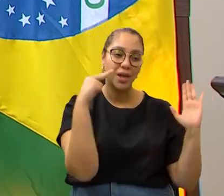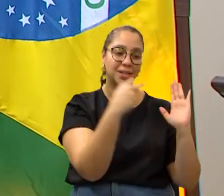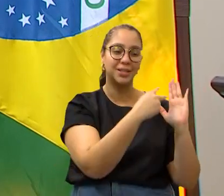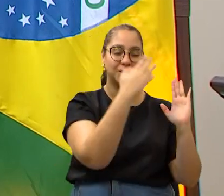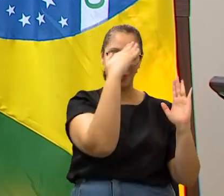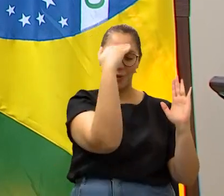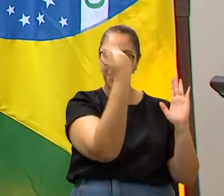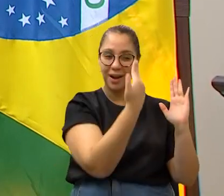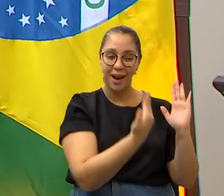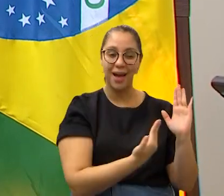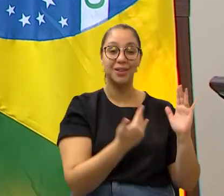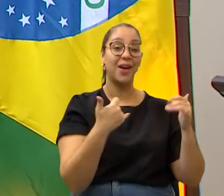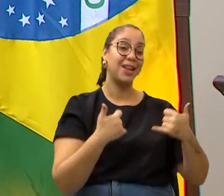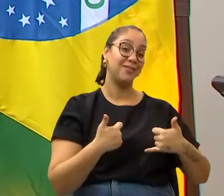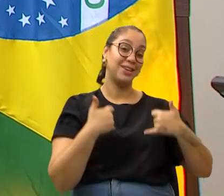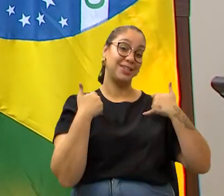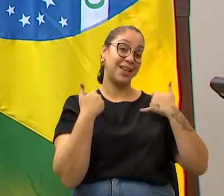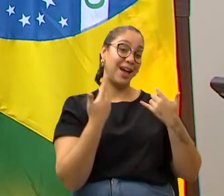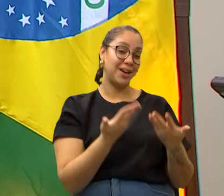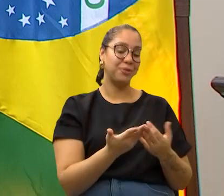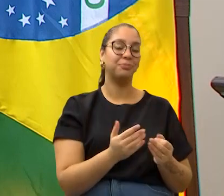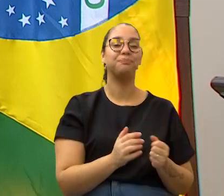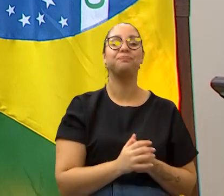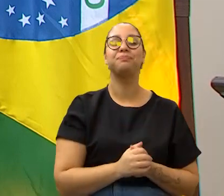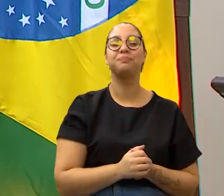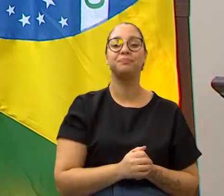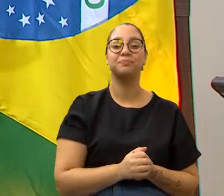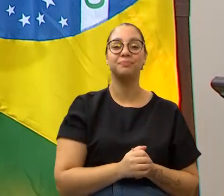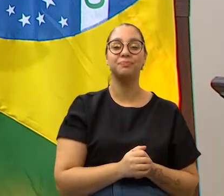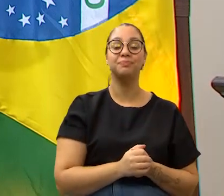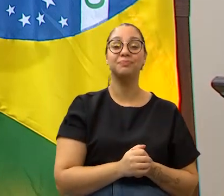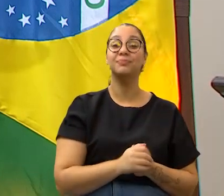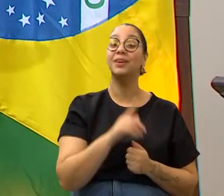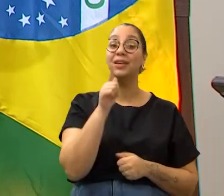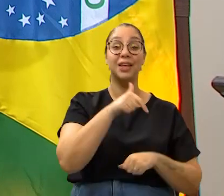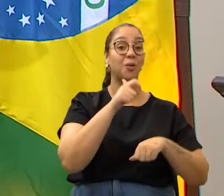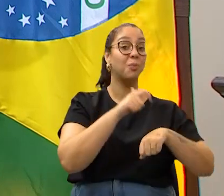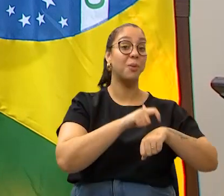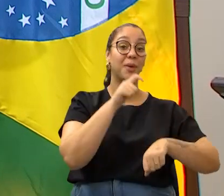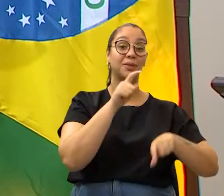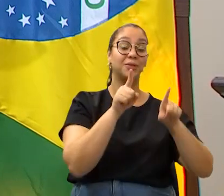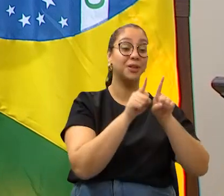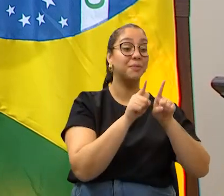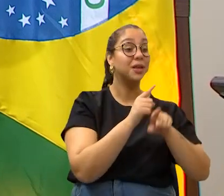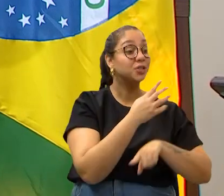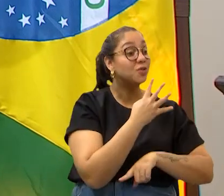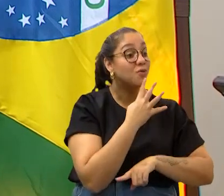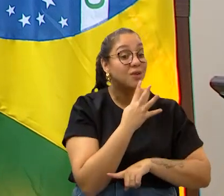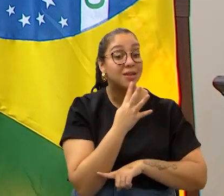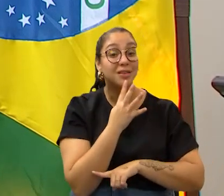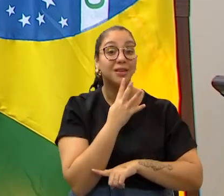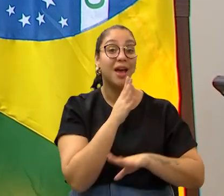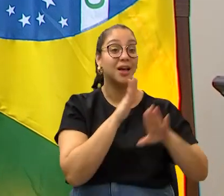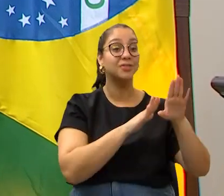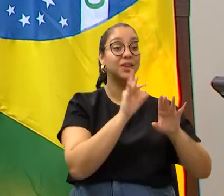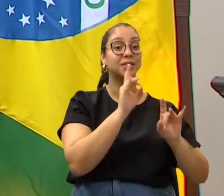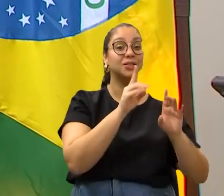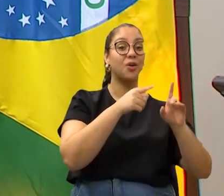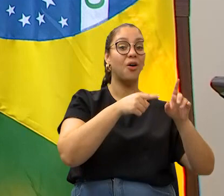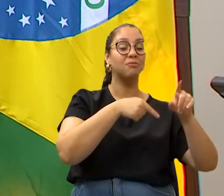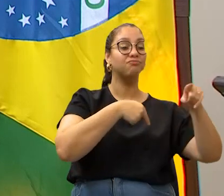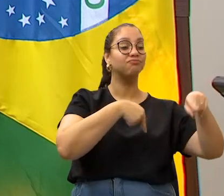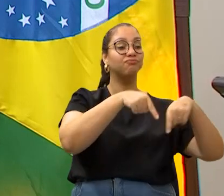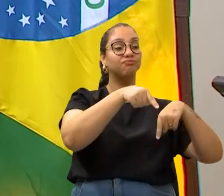reconhecidos, homenageados pelo aniversário, e assim, um momento até de conhecimento, né? Às vezes as pessoas se cruzam